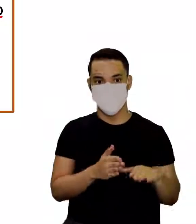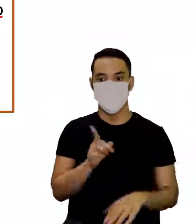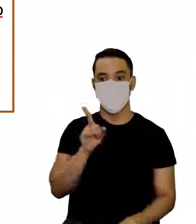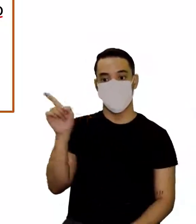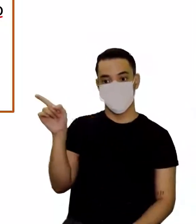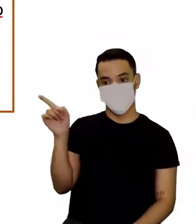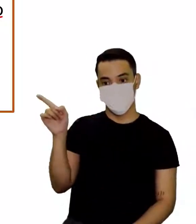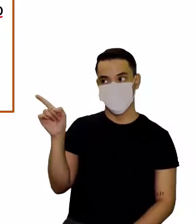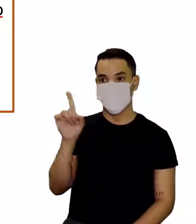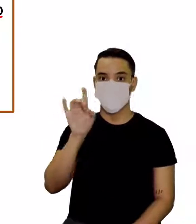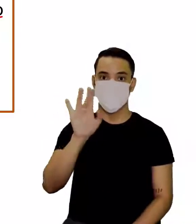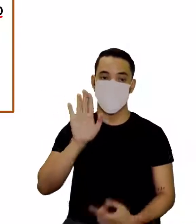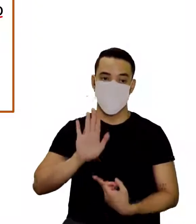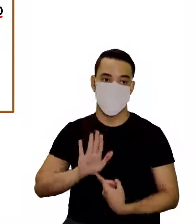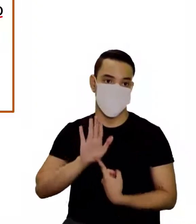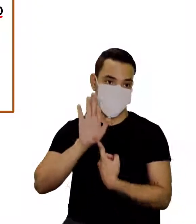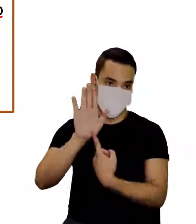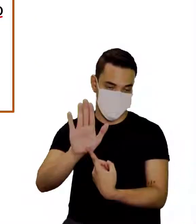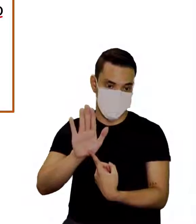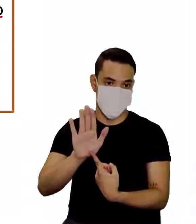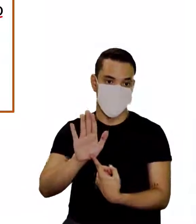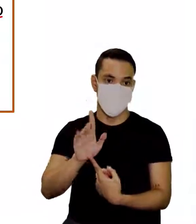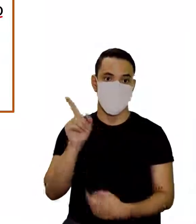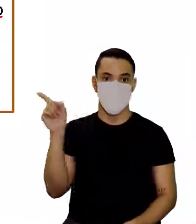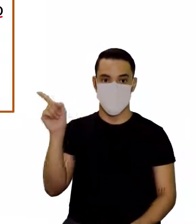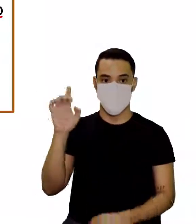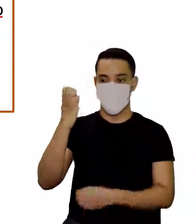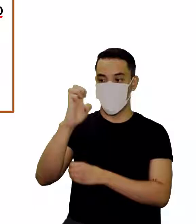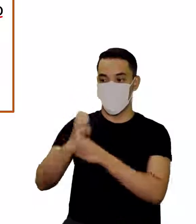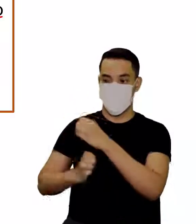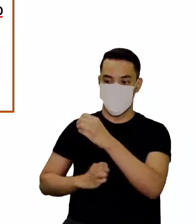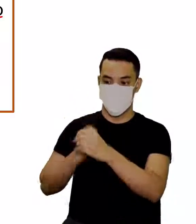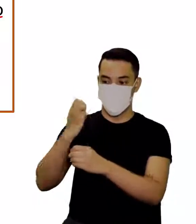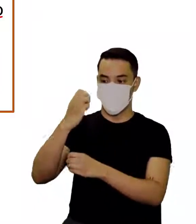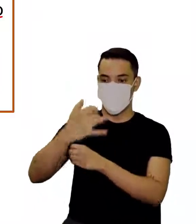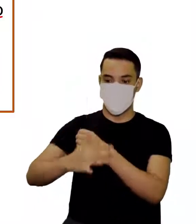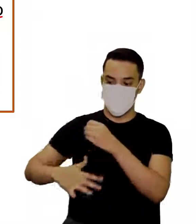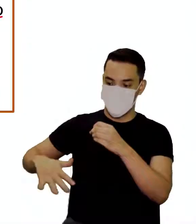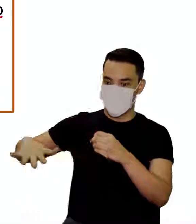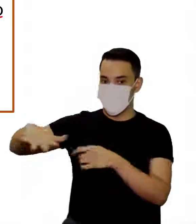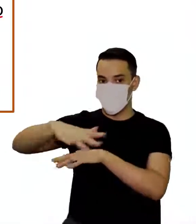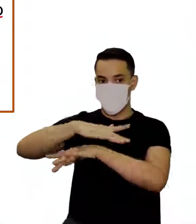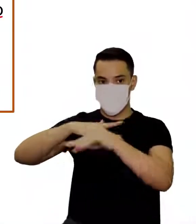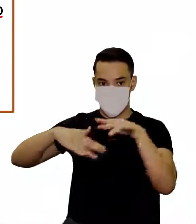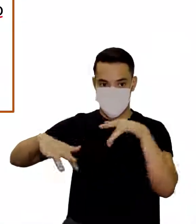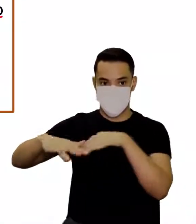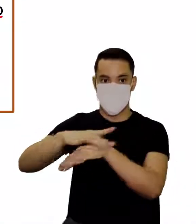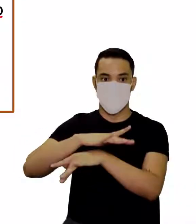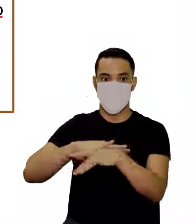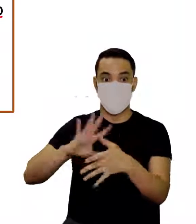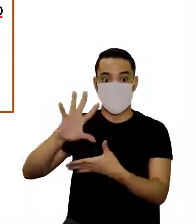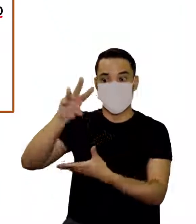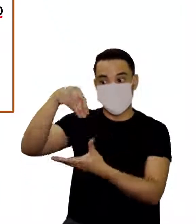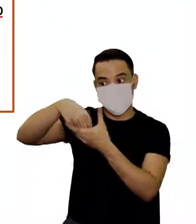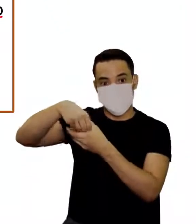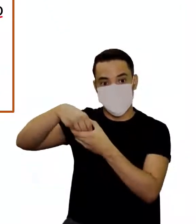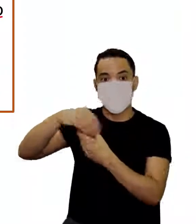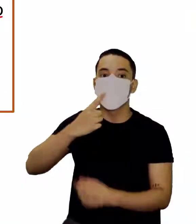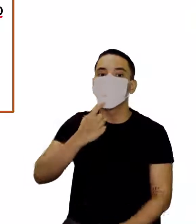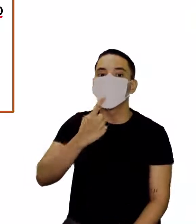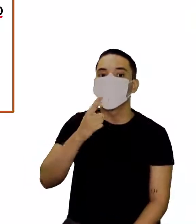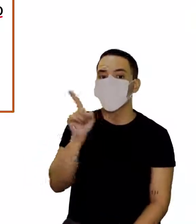uma ilustração, né? Aqui o elétron se movendo e aqui dentro, né, eu teria os prótons e os